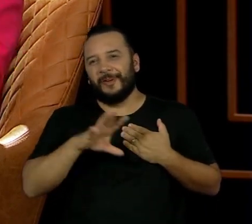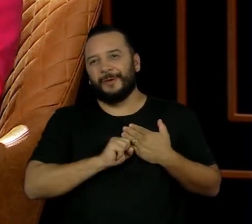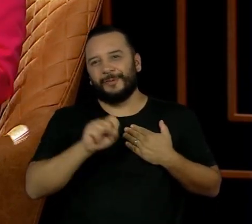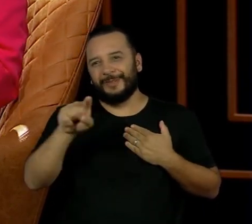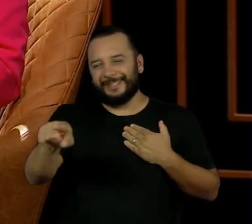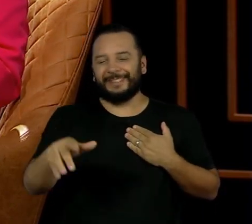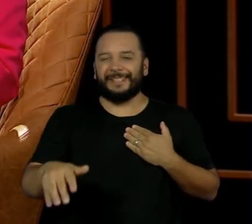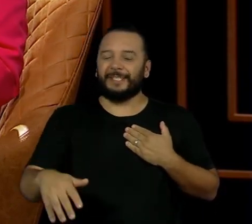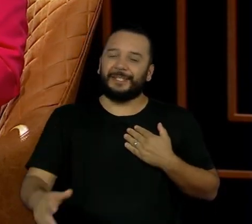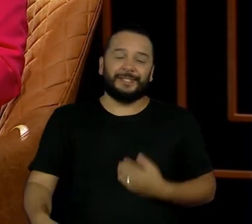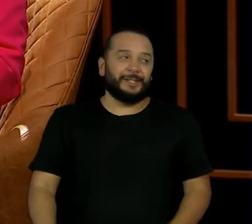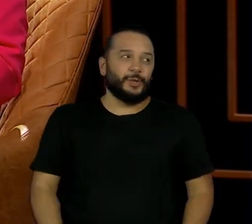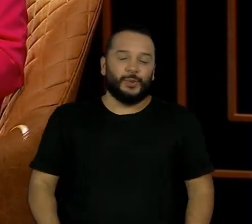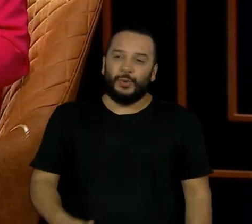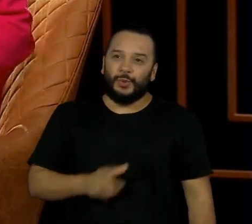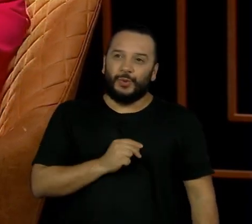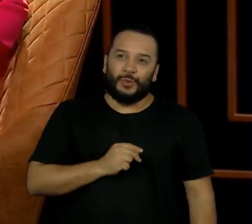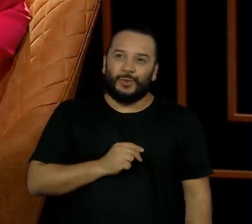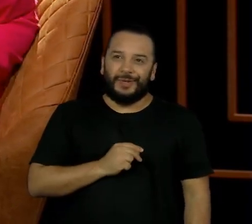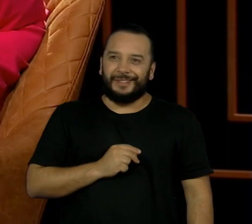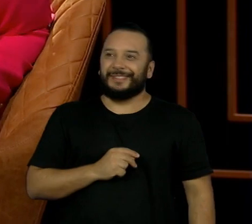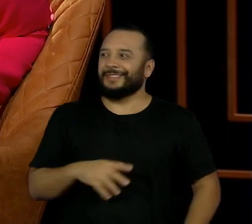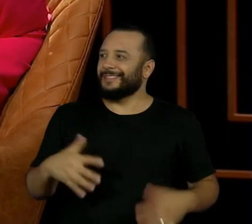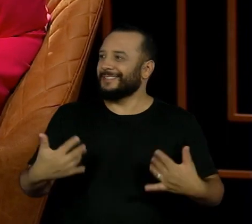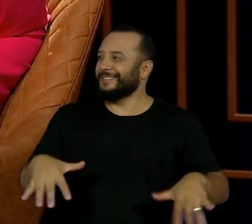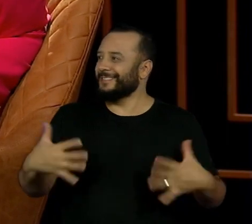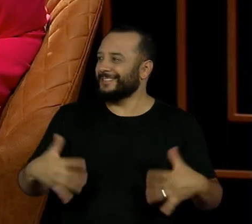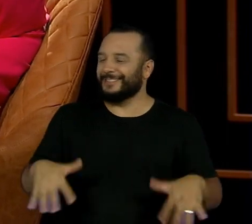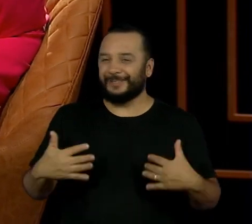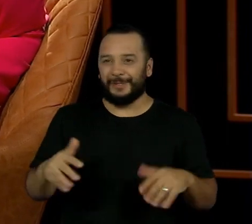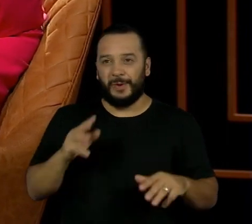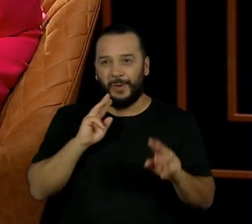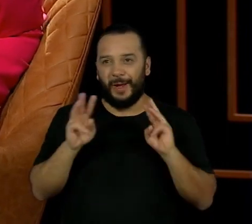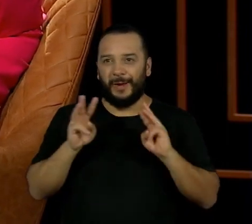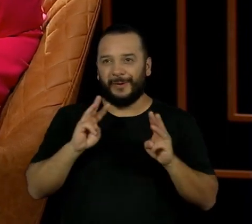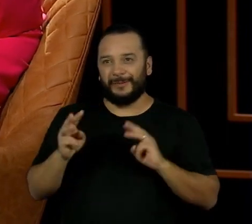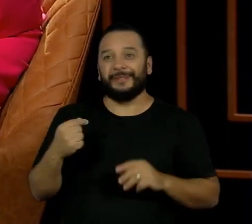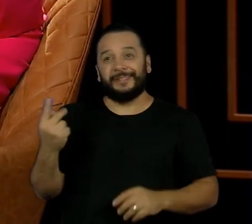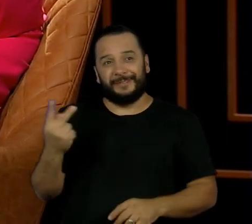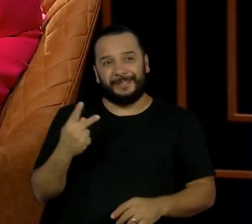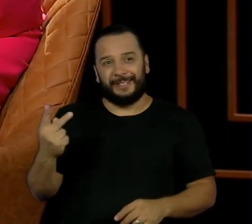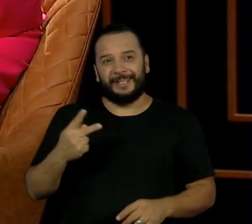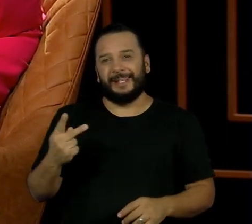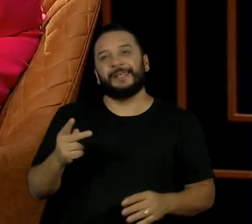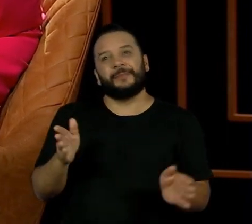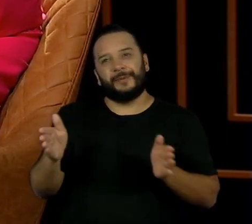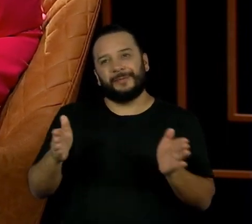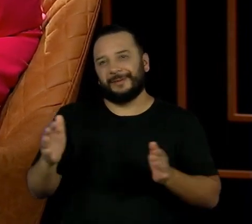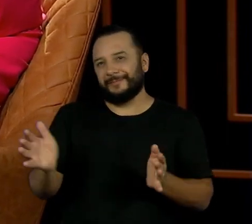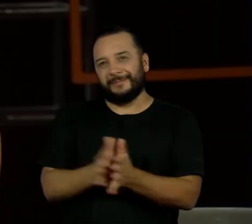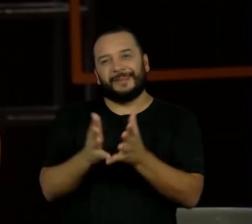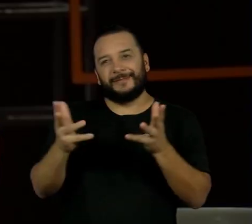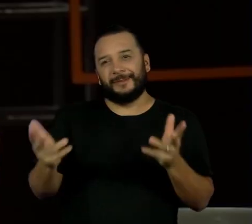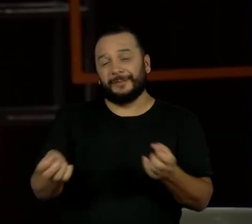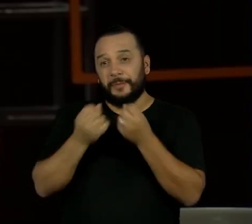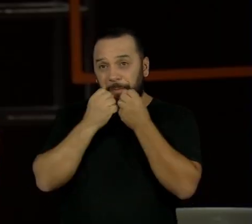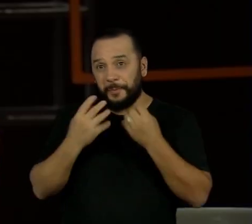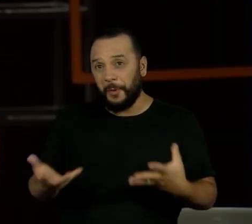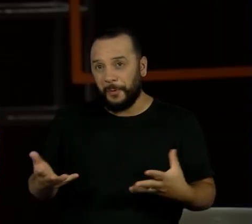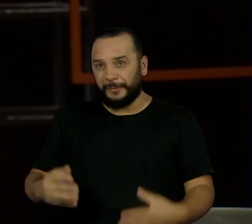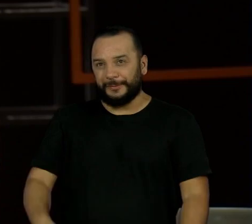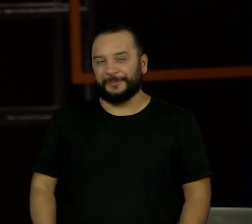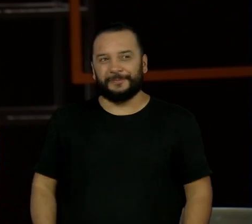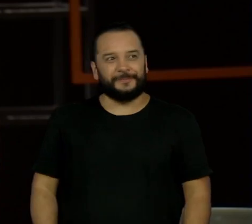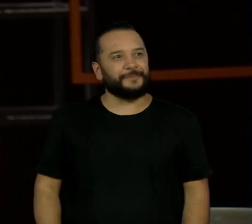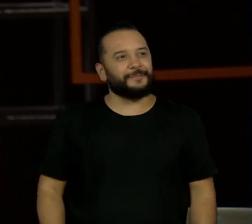Caramba, a gente viveu coisas incríveis, muito, muito bom, assim. Paula, aí aparece na